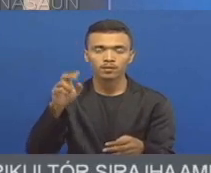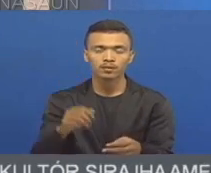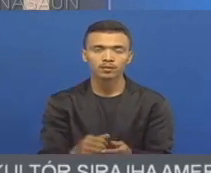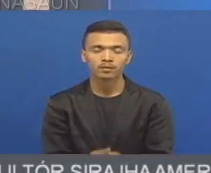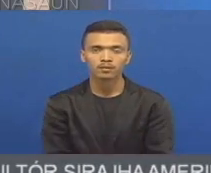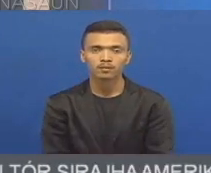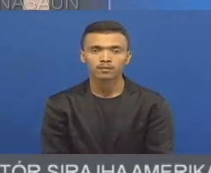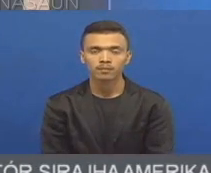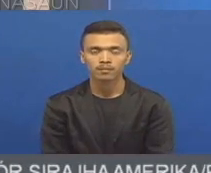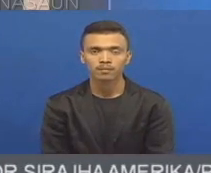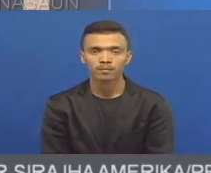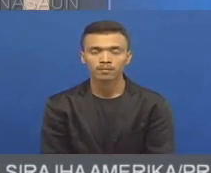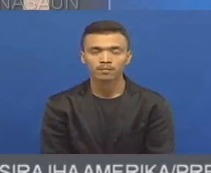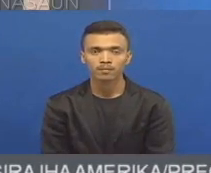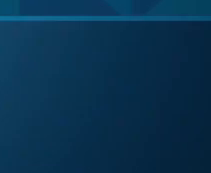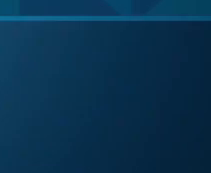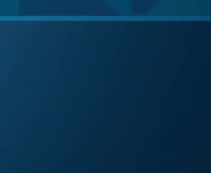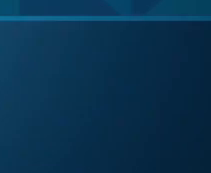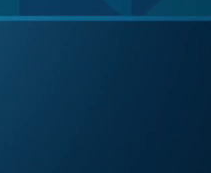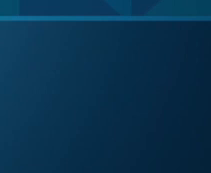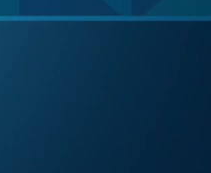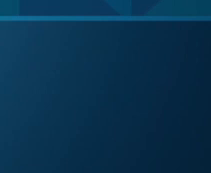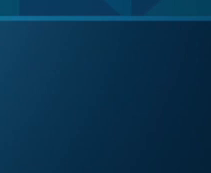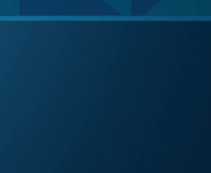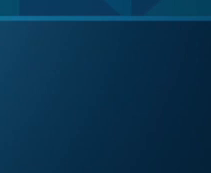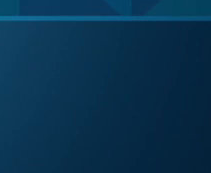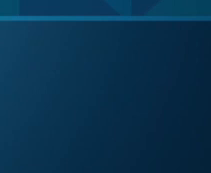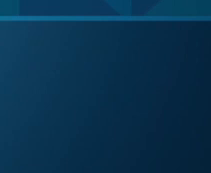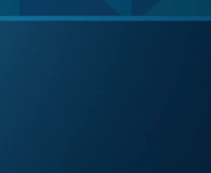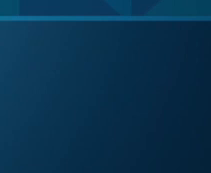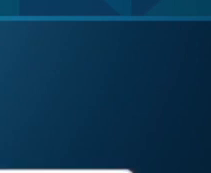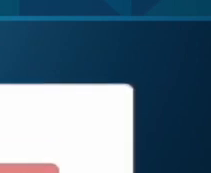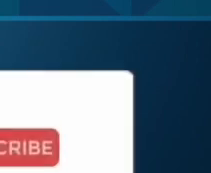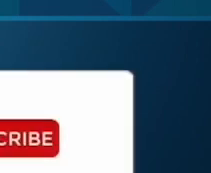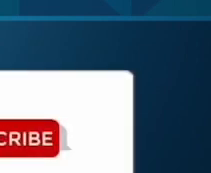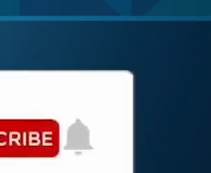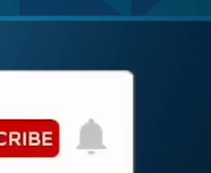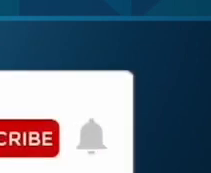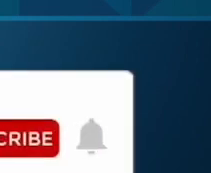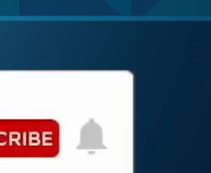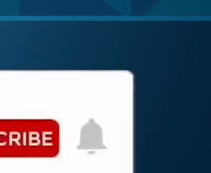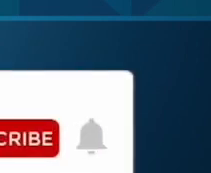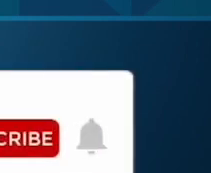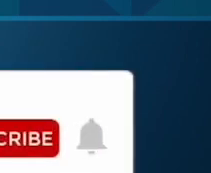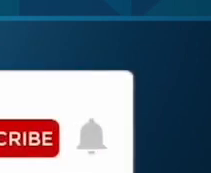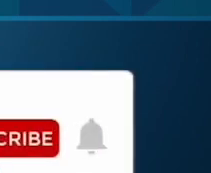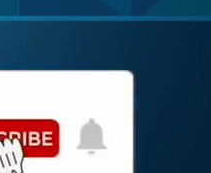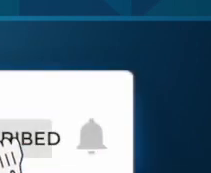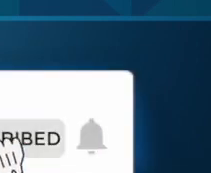Eremundos Menis, entrega para o estúdio. A tu retan informação factuais não atuais, que te